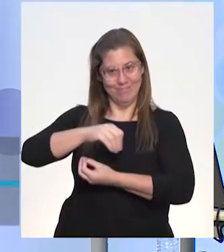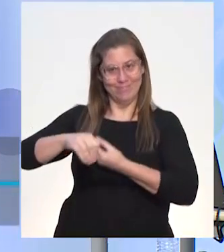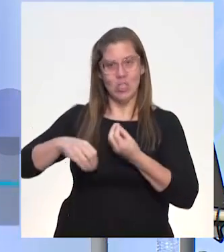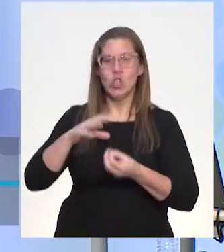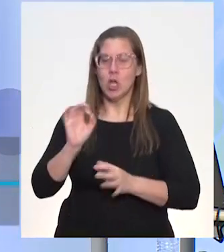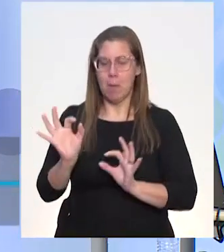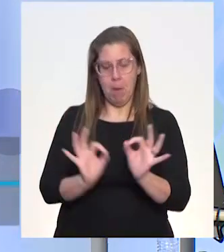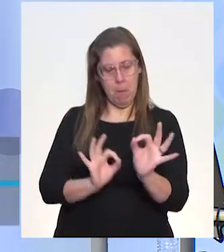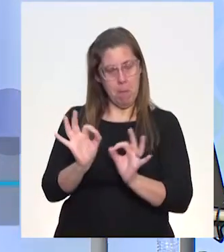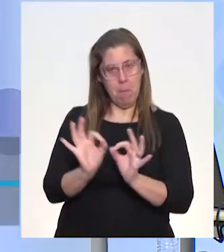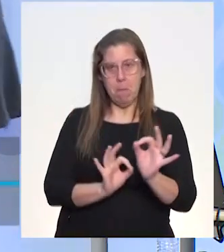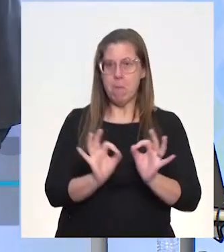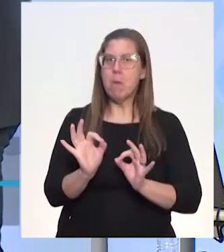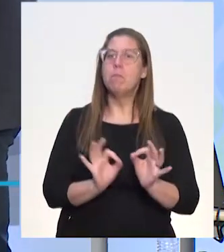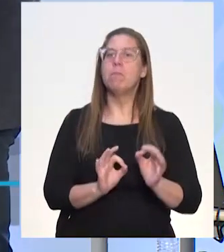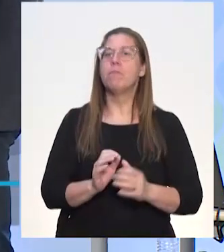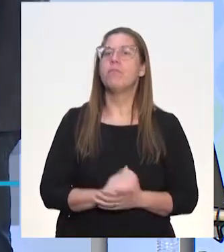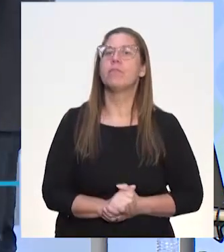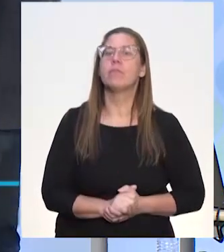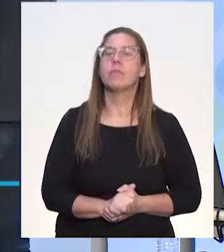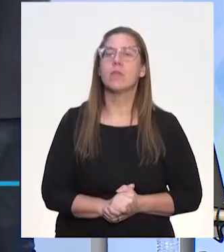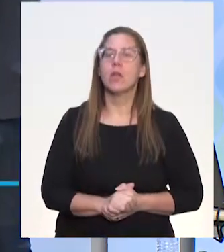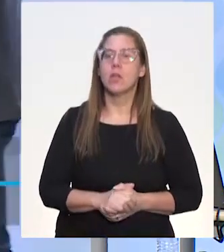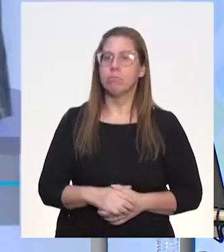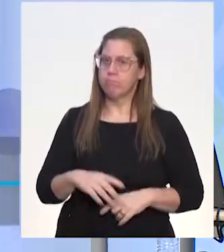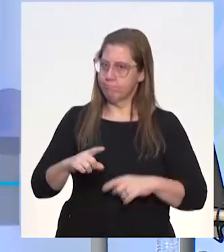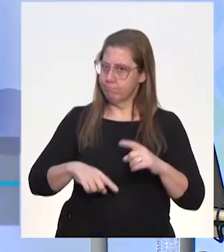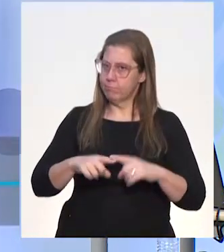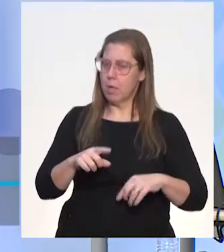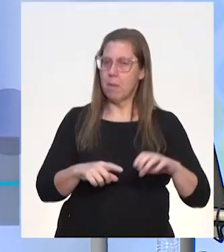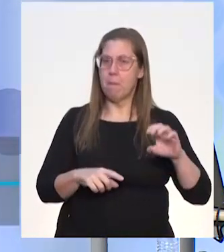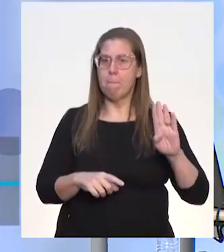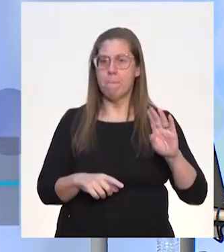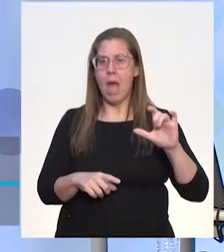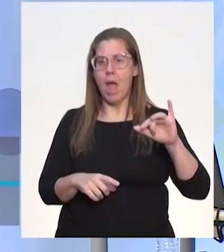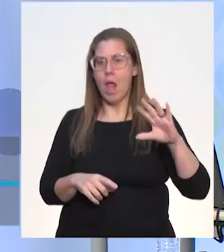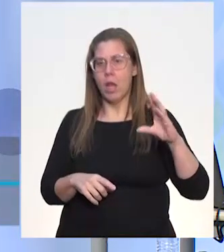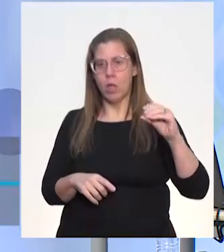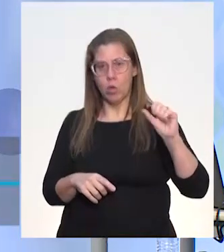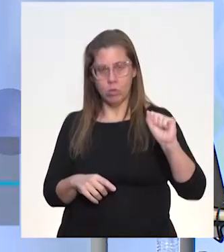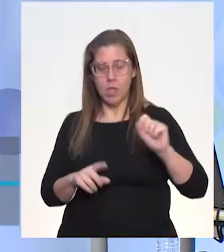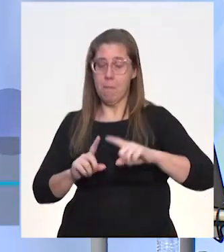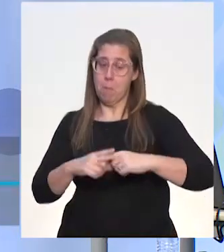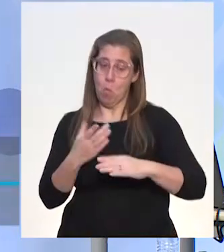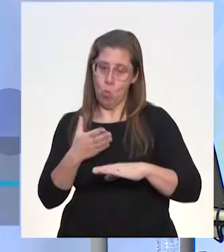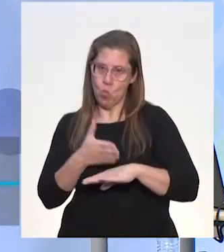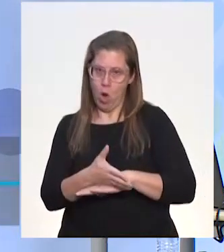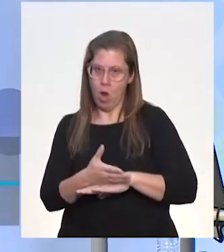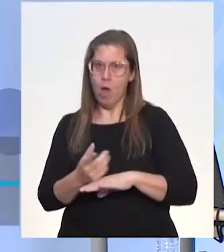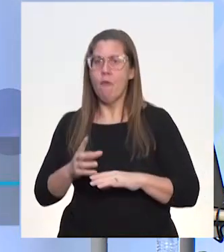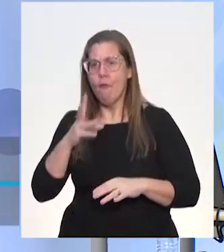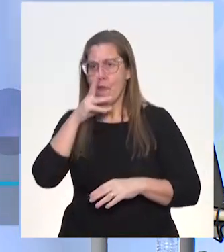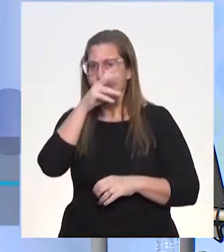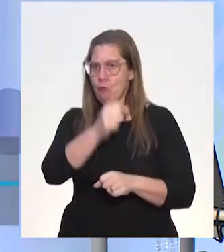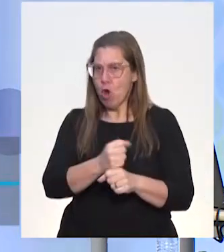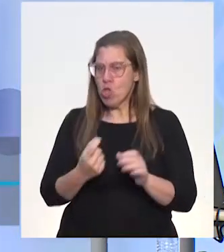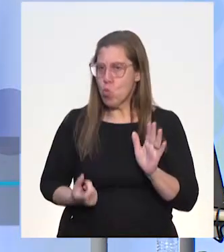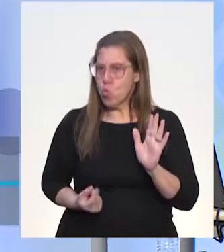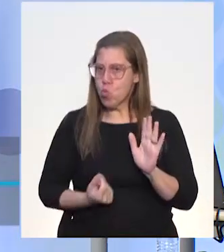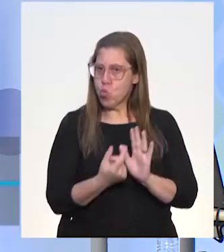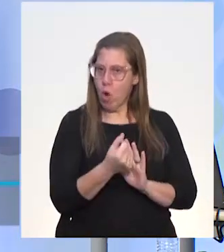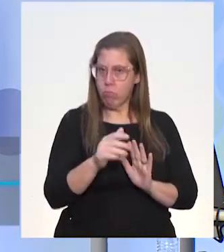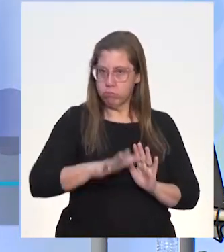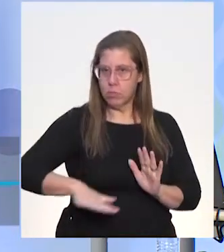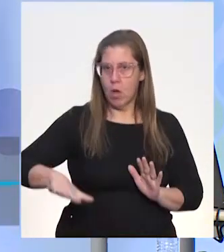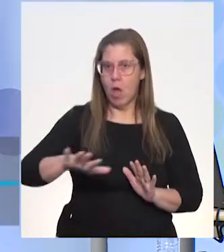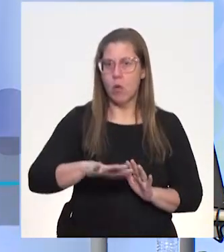na produção de artefatos bélicos. É claro que a entrada de uma potência econômica cujo